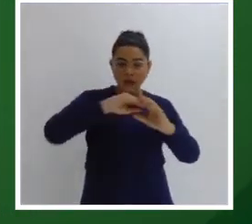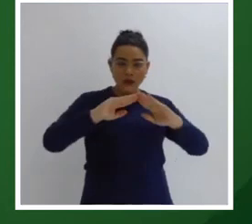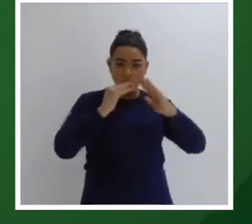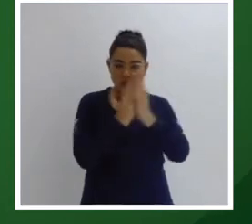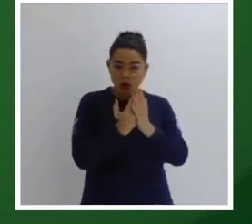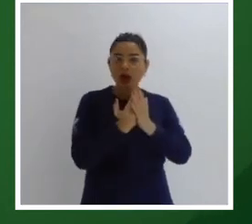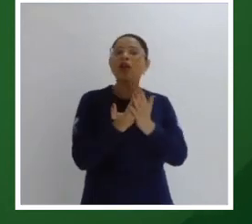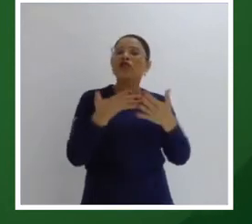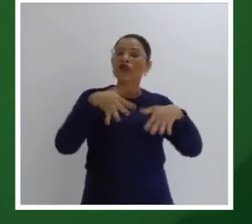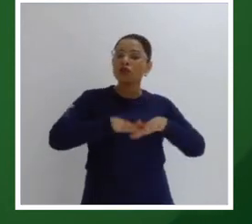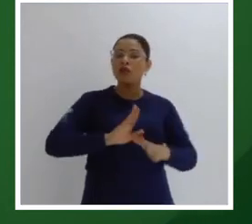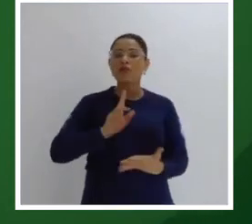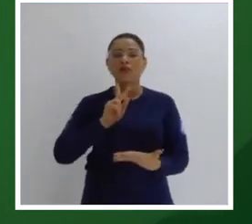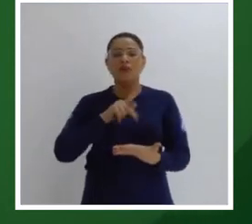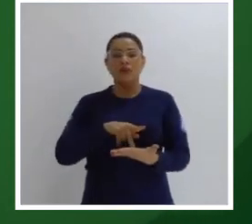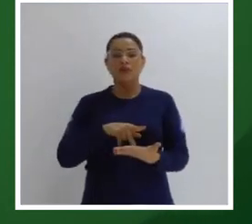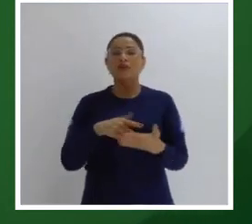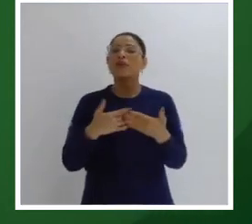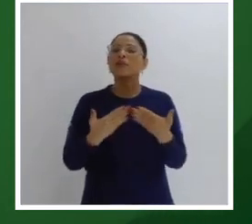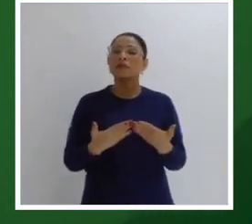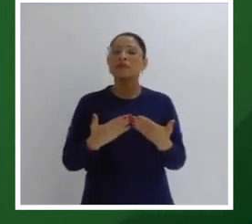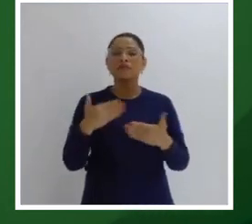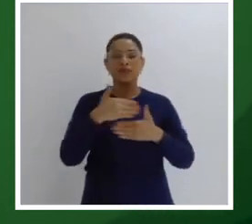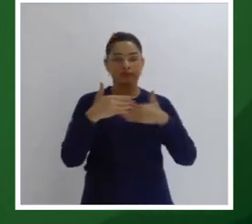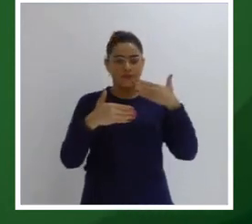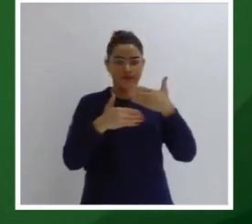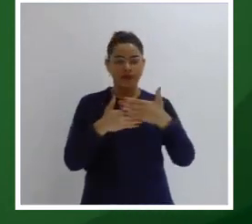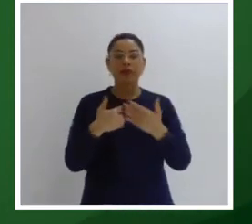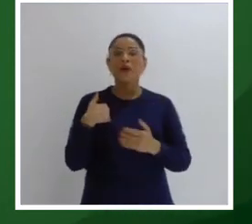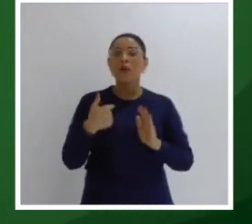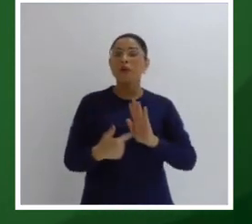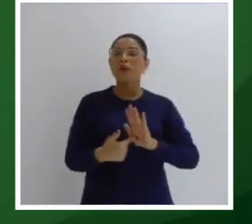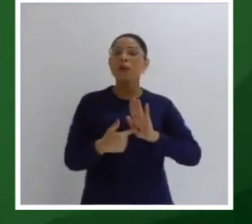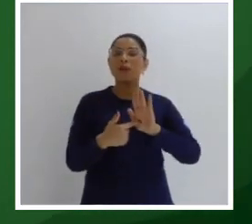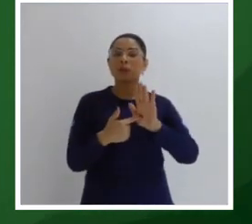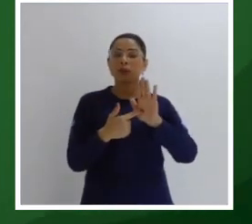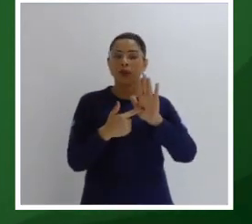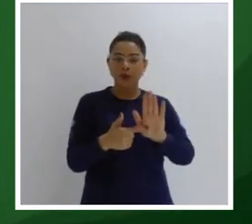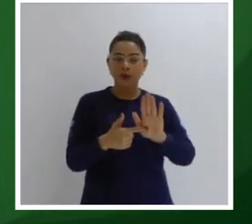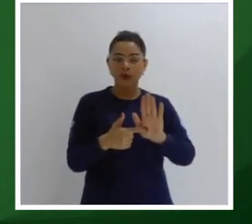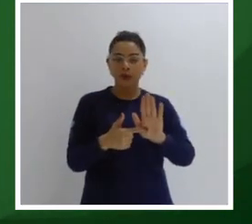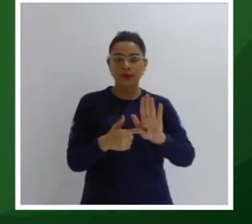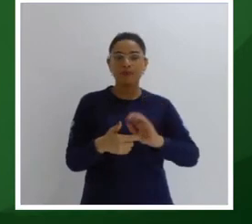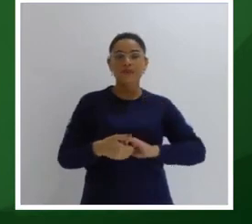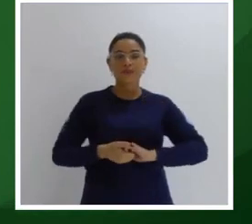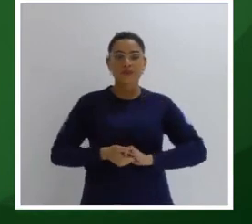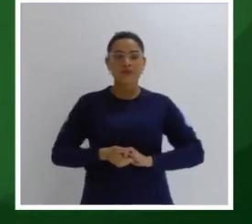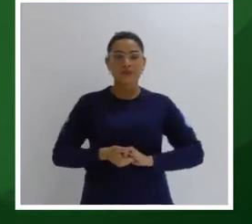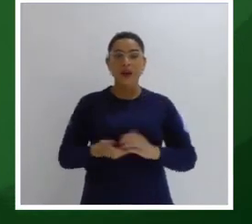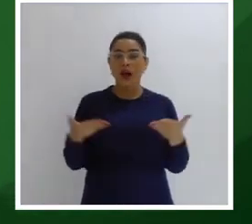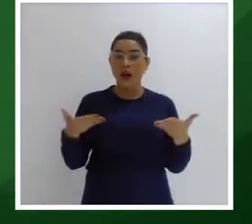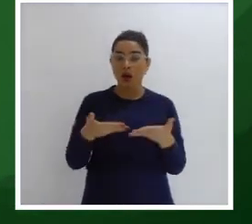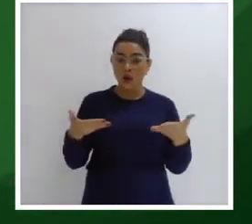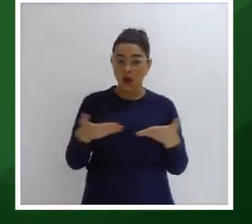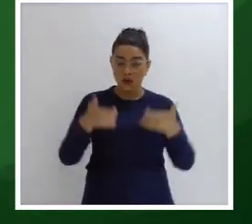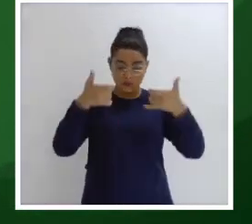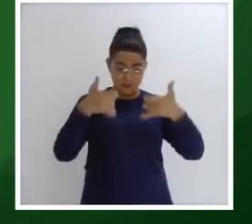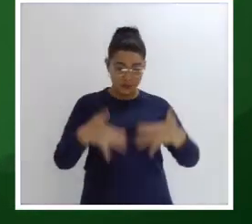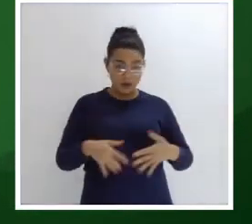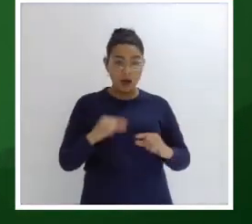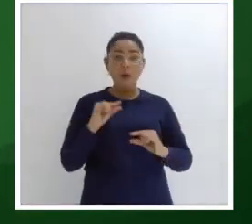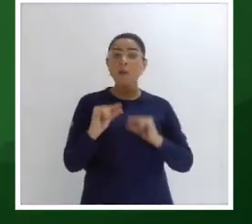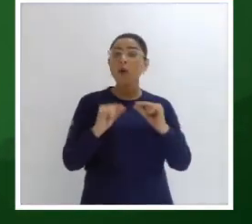escola na lâmina seguinte eu vou falar agora um pouquinho mais